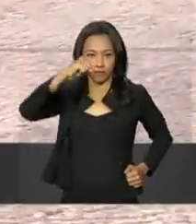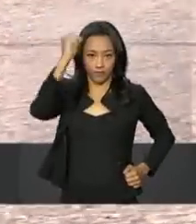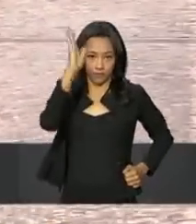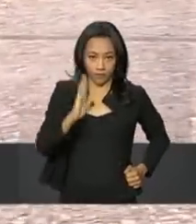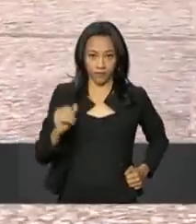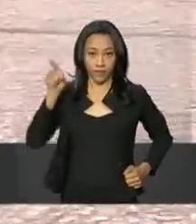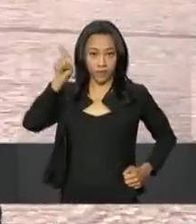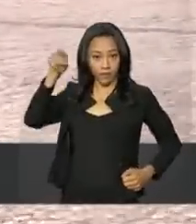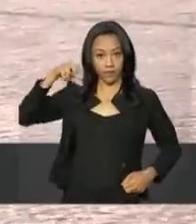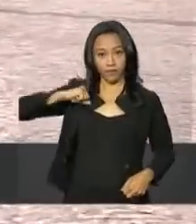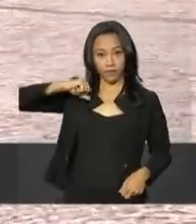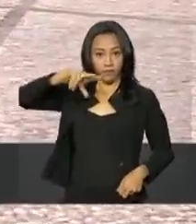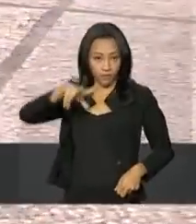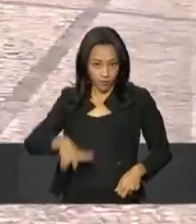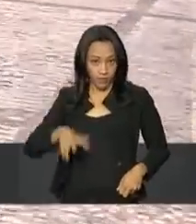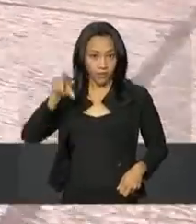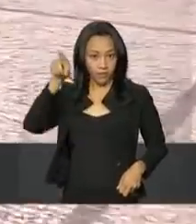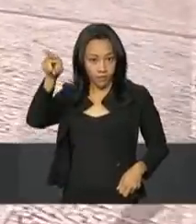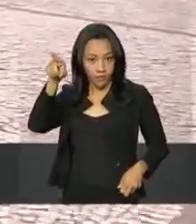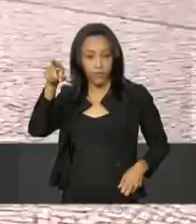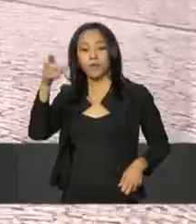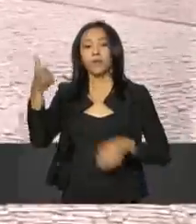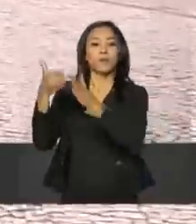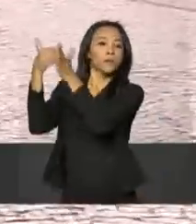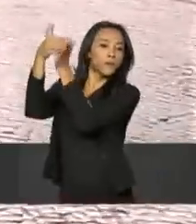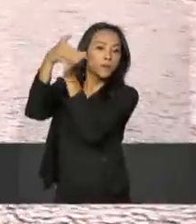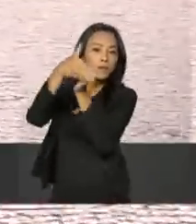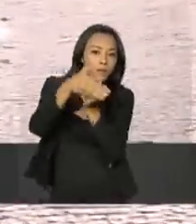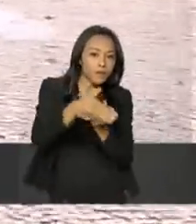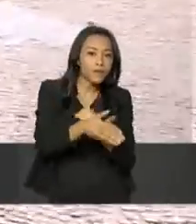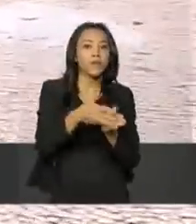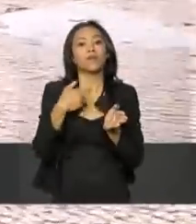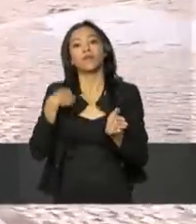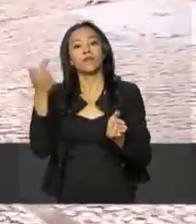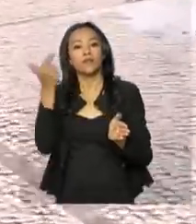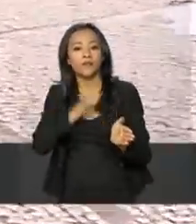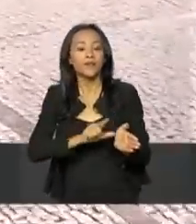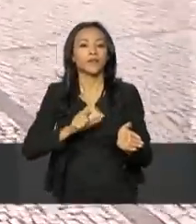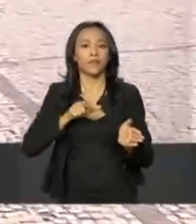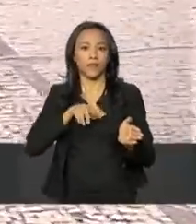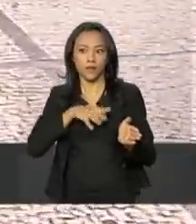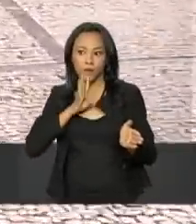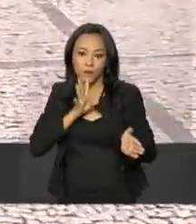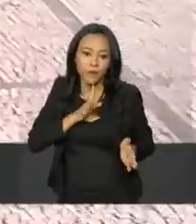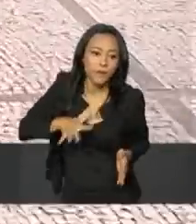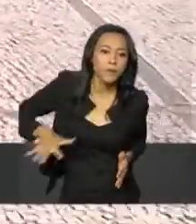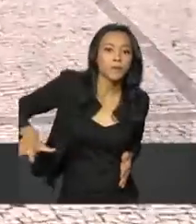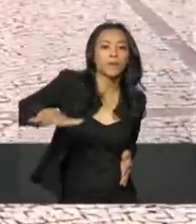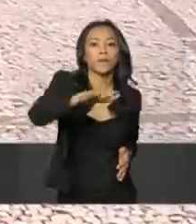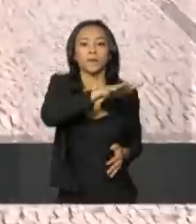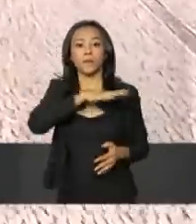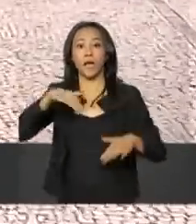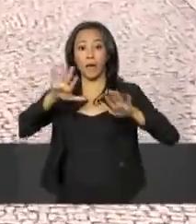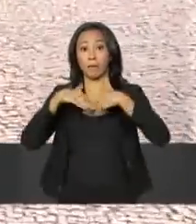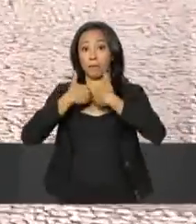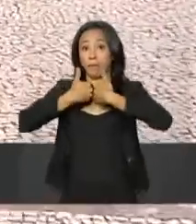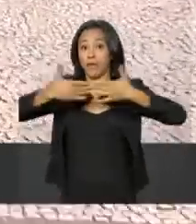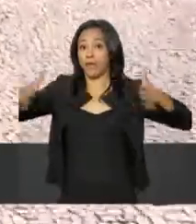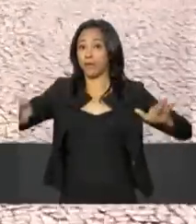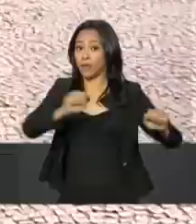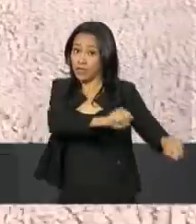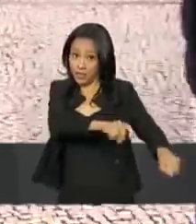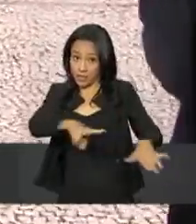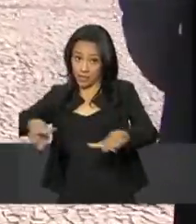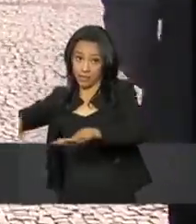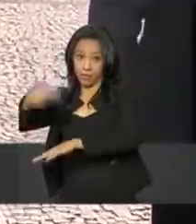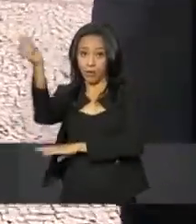imperial de aprestar uma esquadra capaz de garantir o domínio no mar. Na abertura da Semana da Pátria,